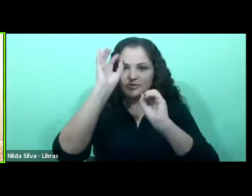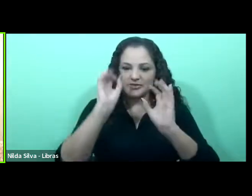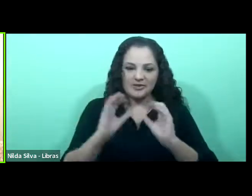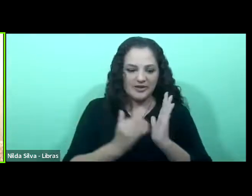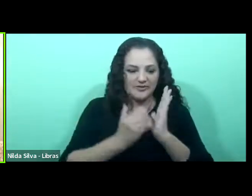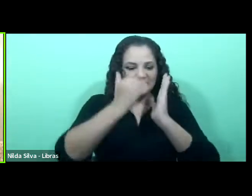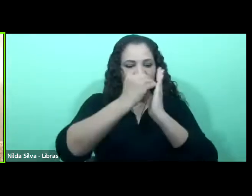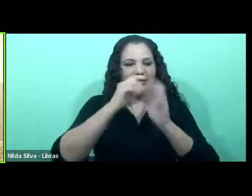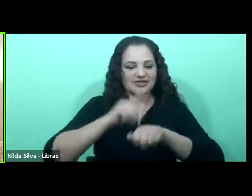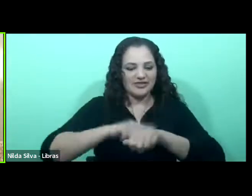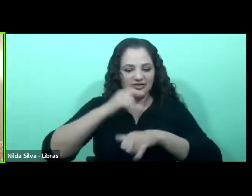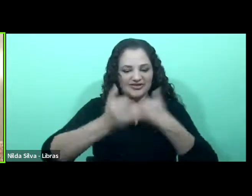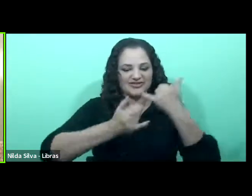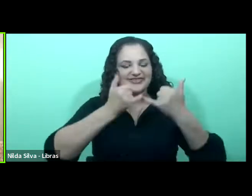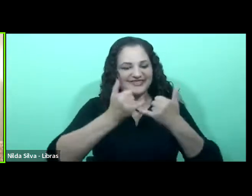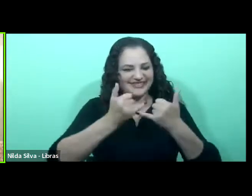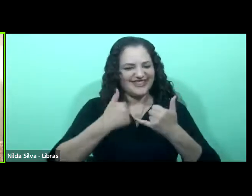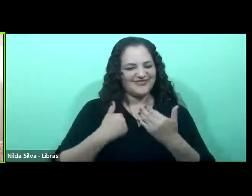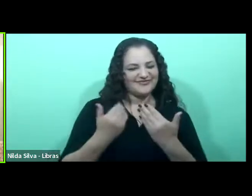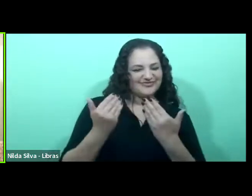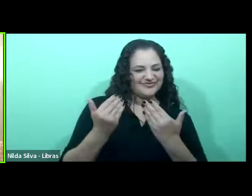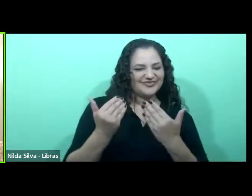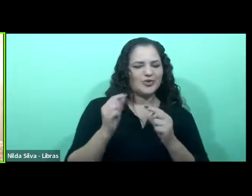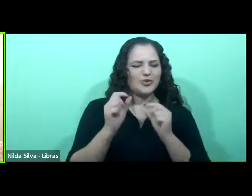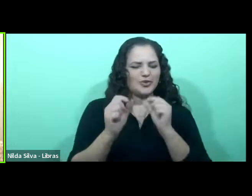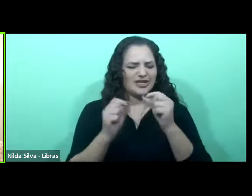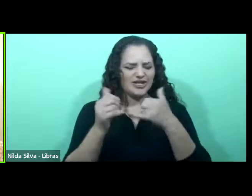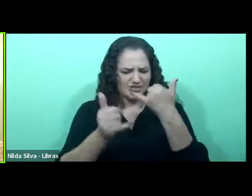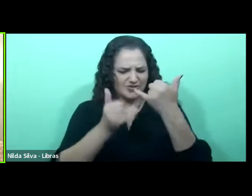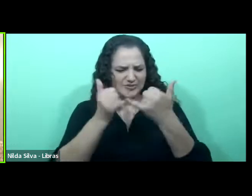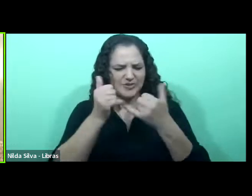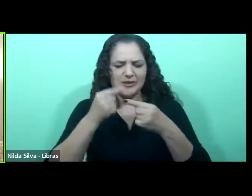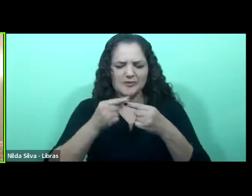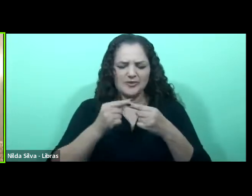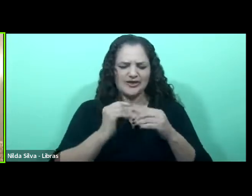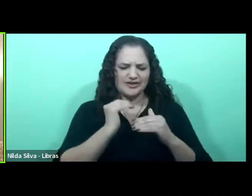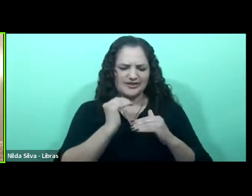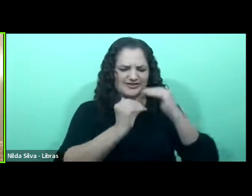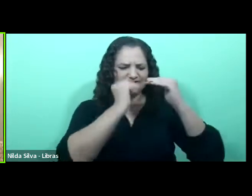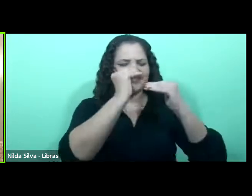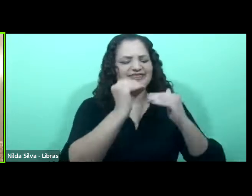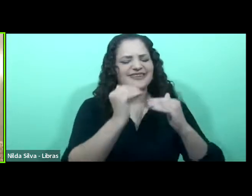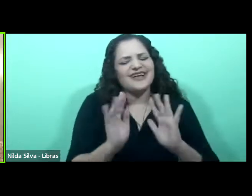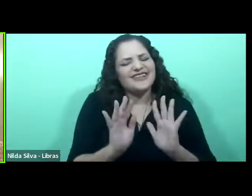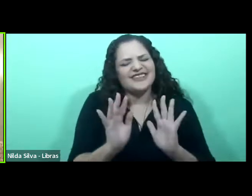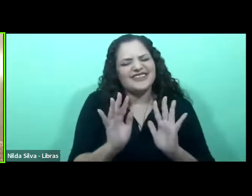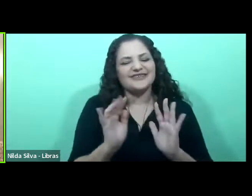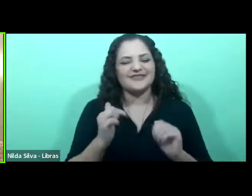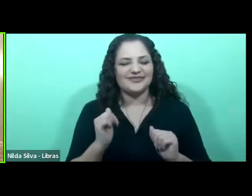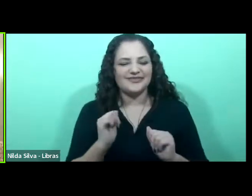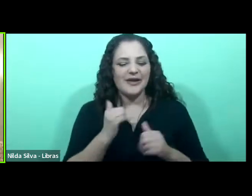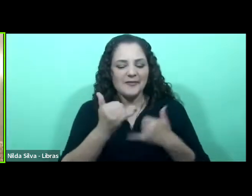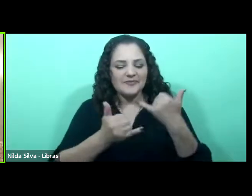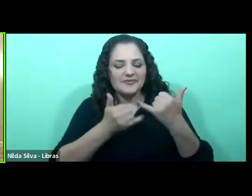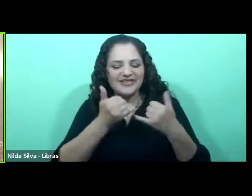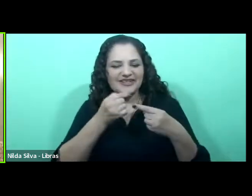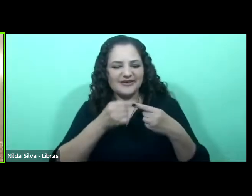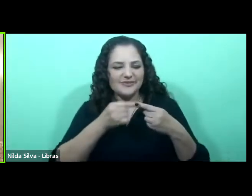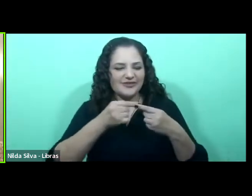não brinca para desenvolver nada. A gente brinca para se envolver, para entrelaçar os